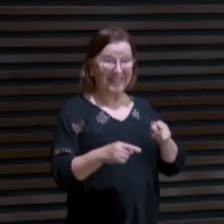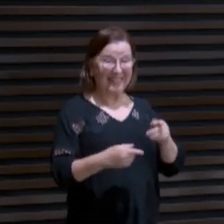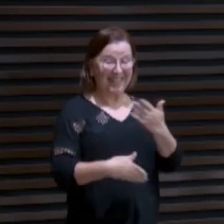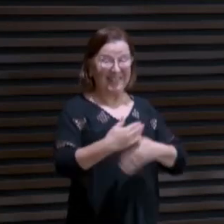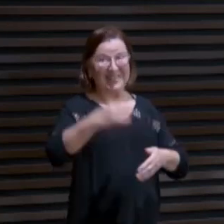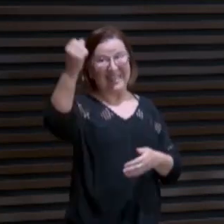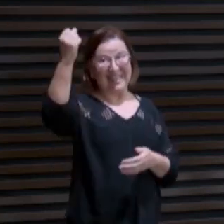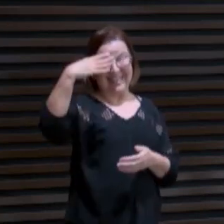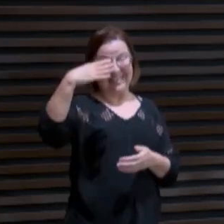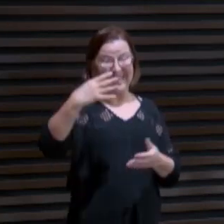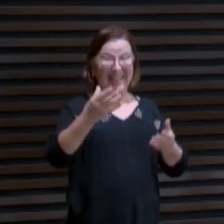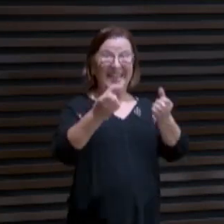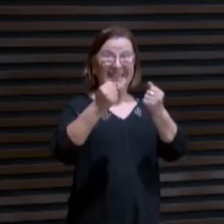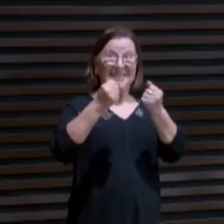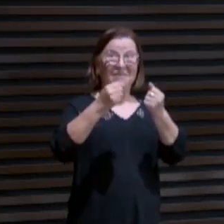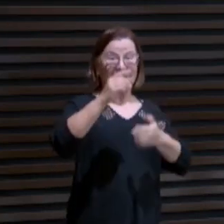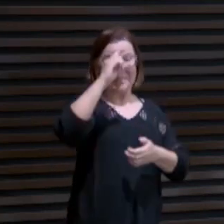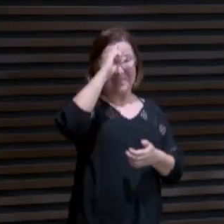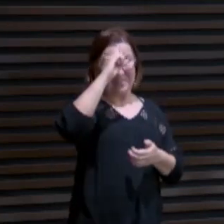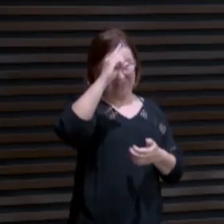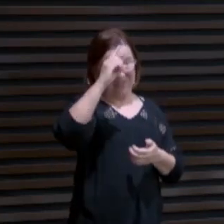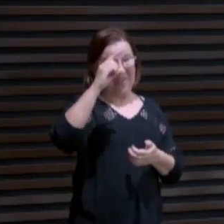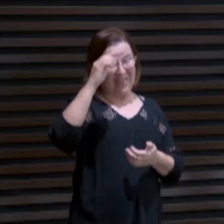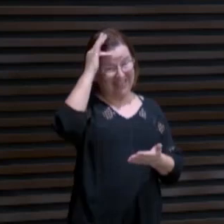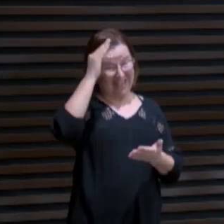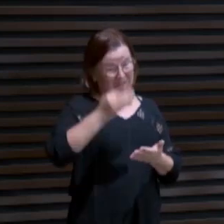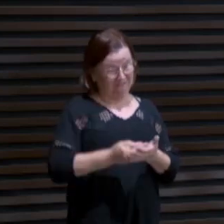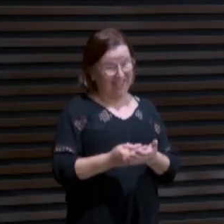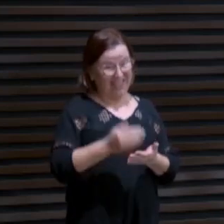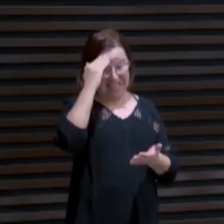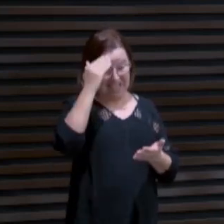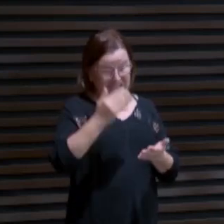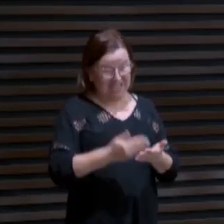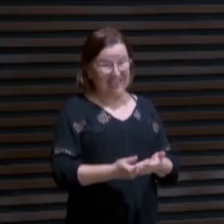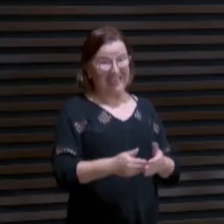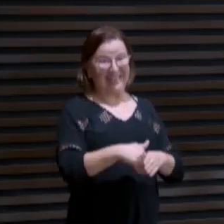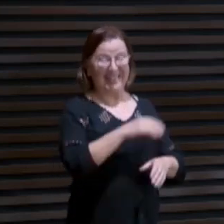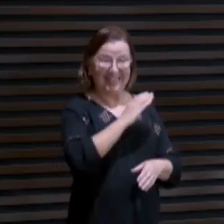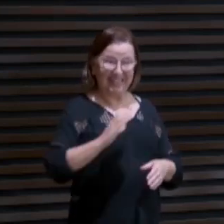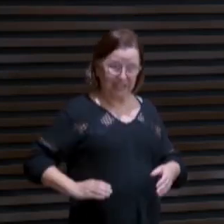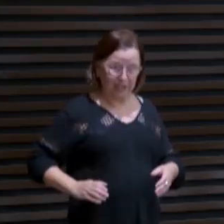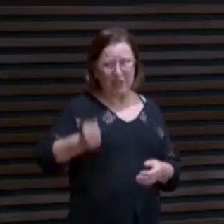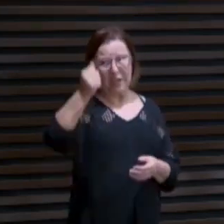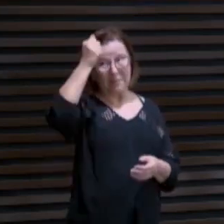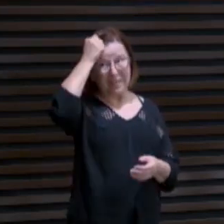e creram em Cristo e o dom do arrependimento e se arrependeram. Prestou atenção?